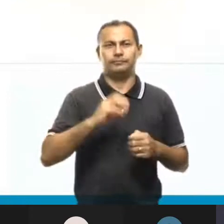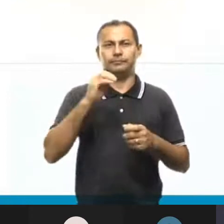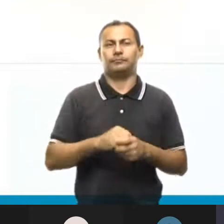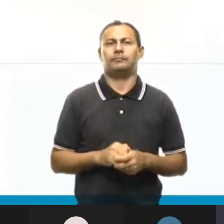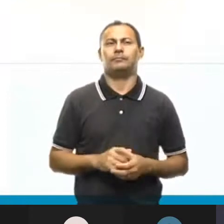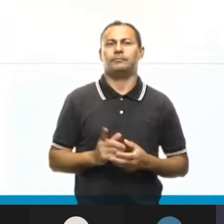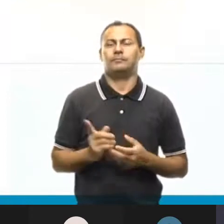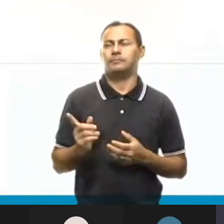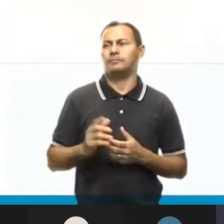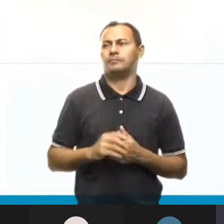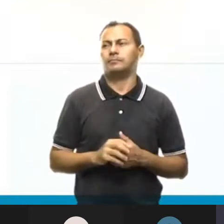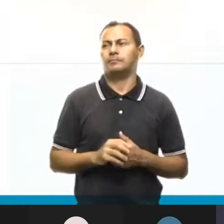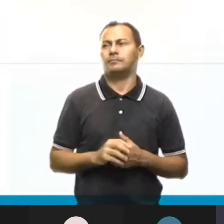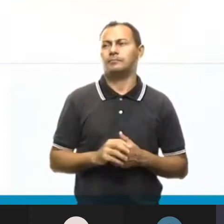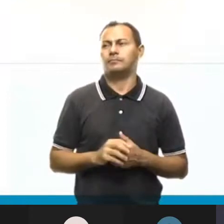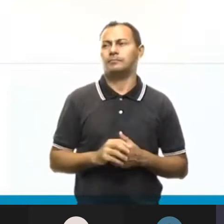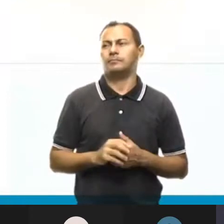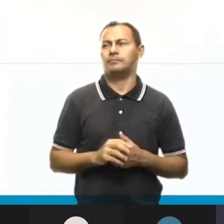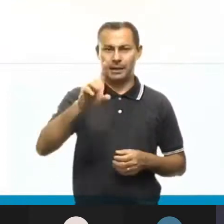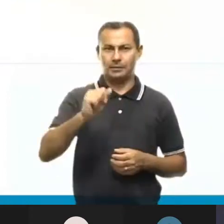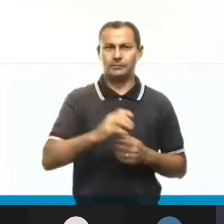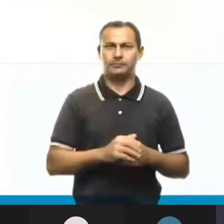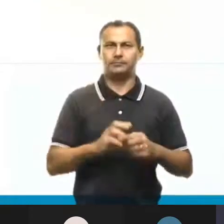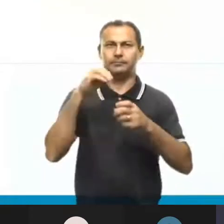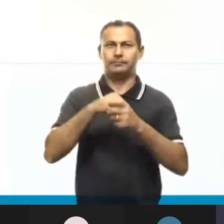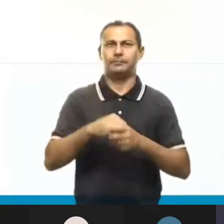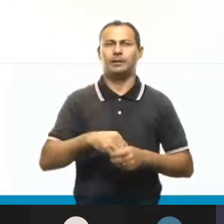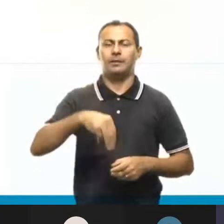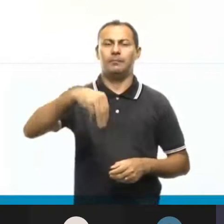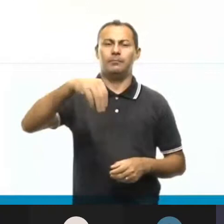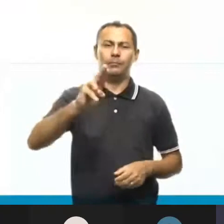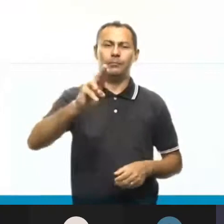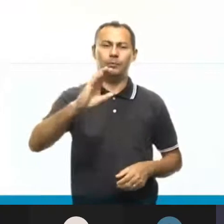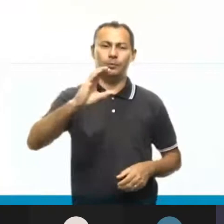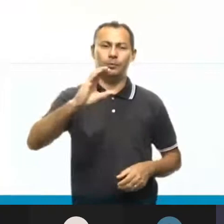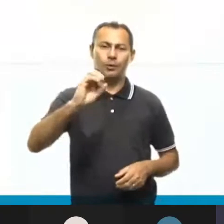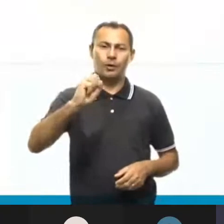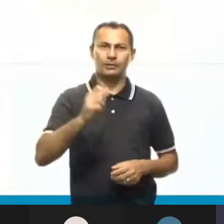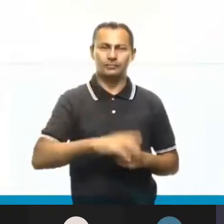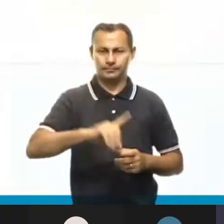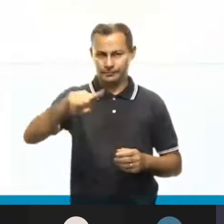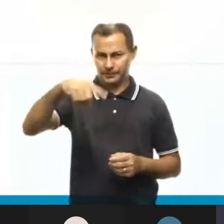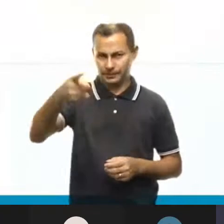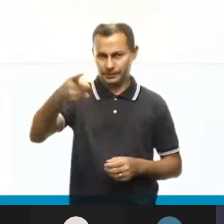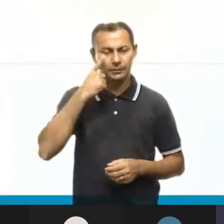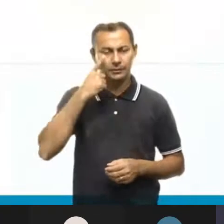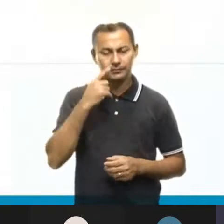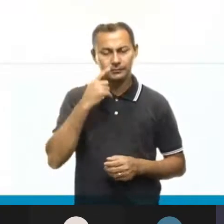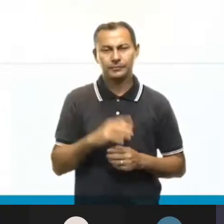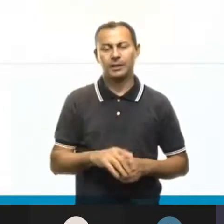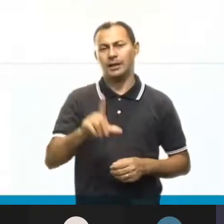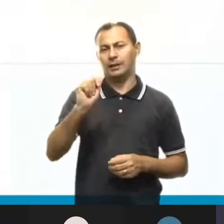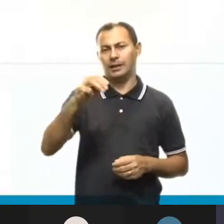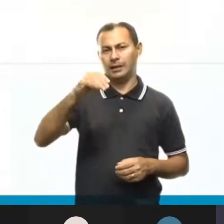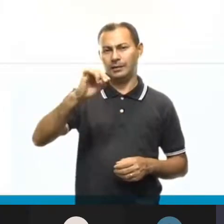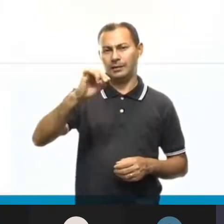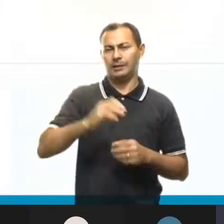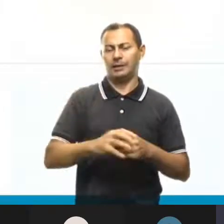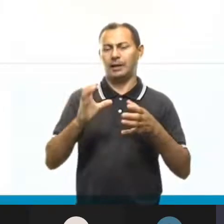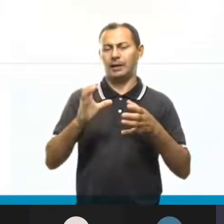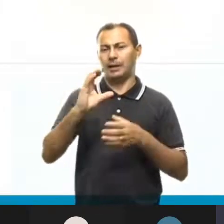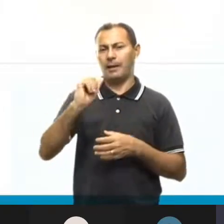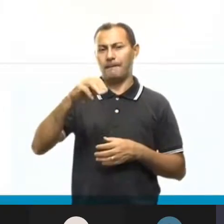está, né, aqui na camada que nós chamamos de camada mucosa. Tá? Então, daqui a pouquinho a gente vai observar lá na lâmina a presença